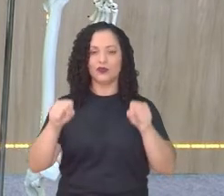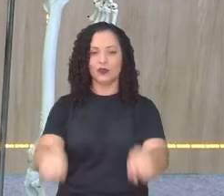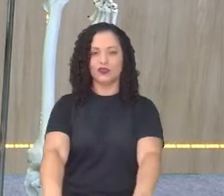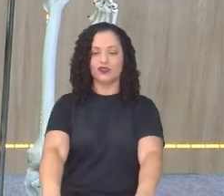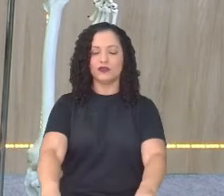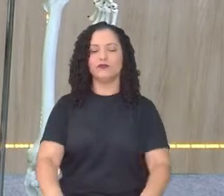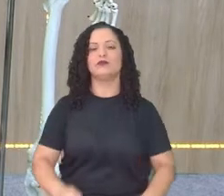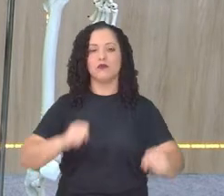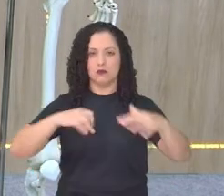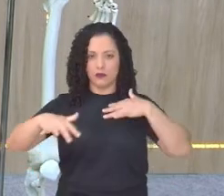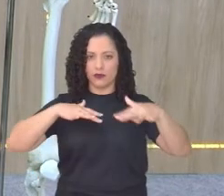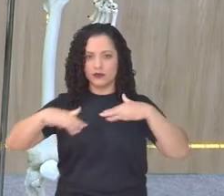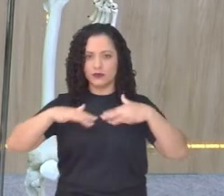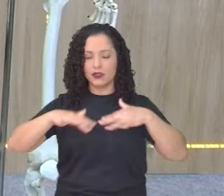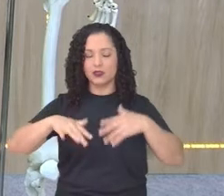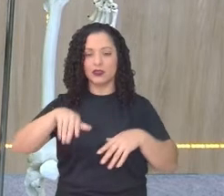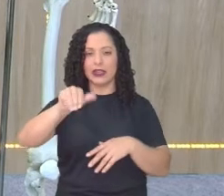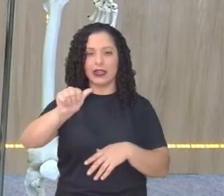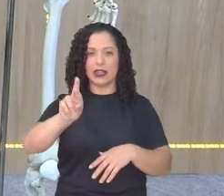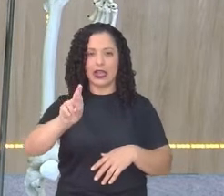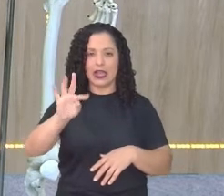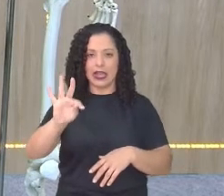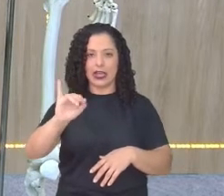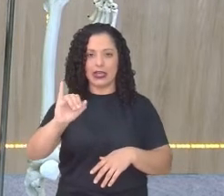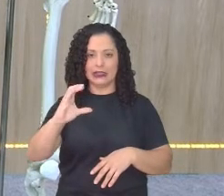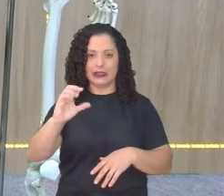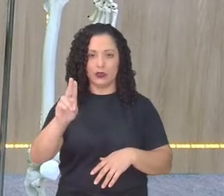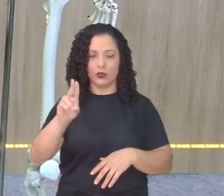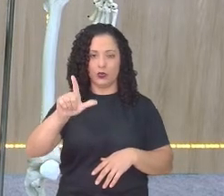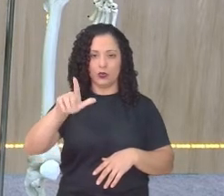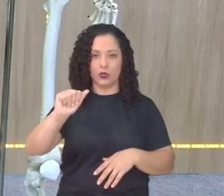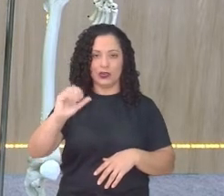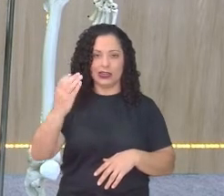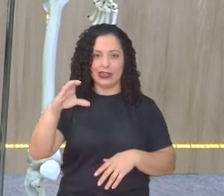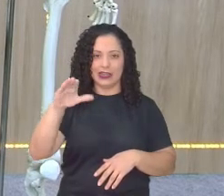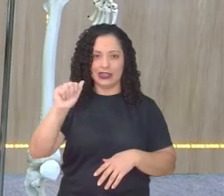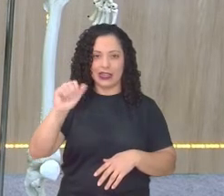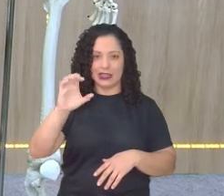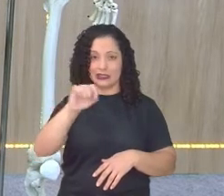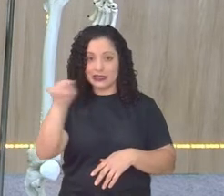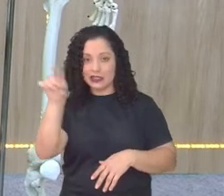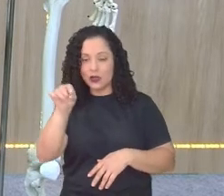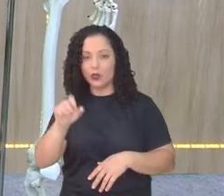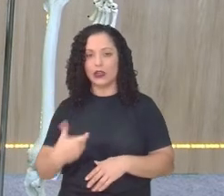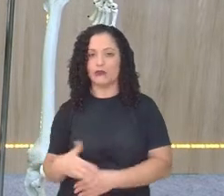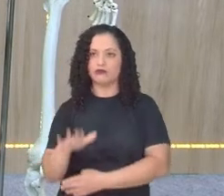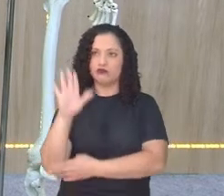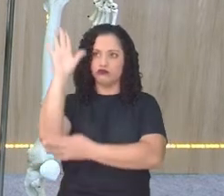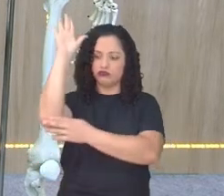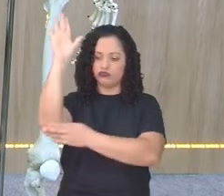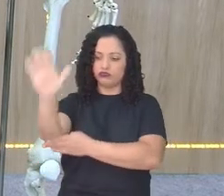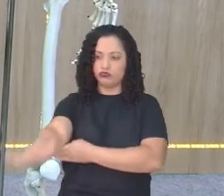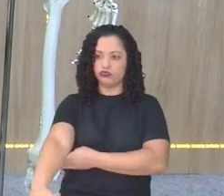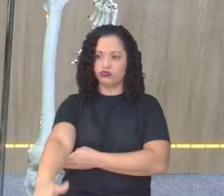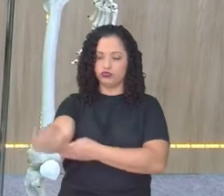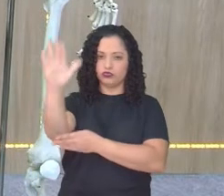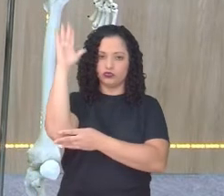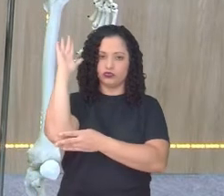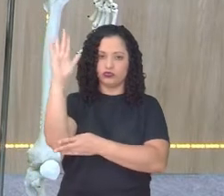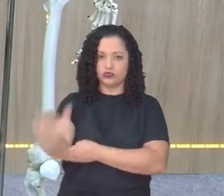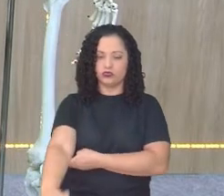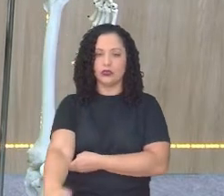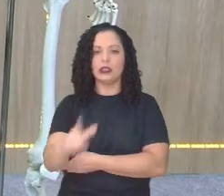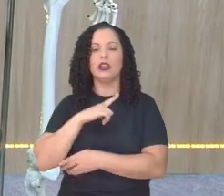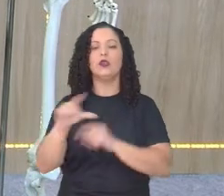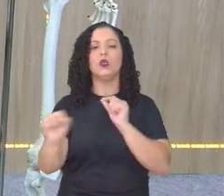força. Então, no pequeno movimento que eu faço para levantar o braço, eu não precisei só dos músculos, eu tenho aqui um conjunto,